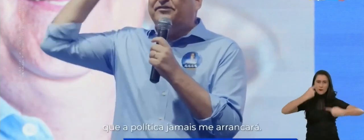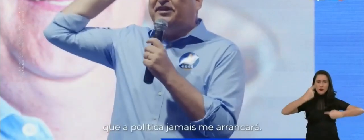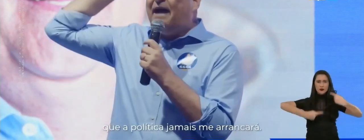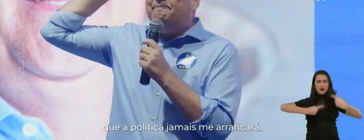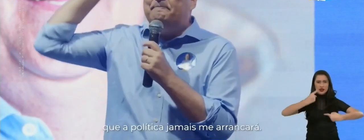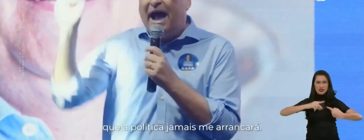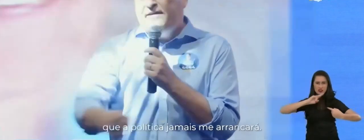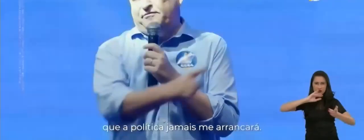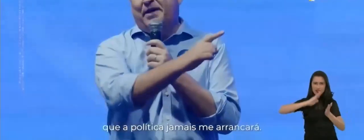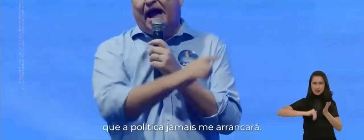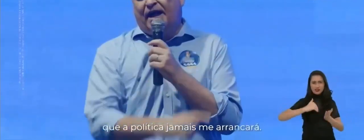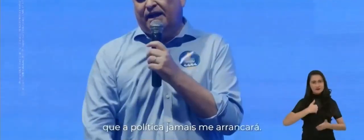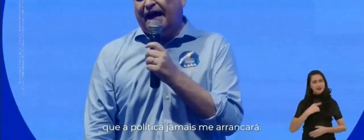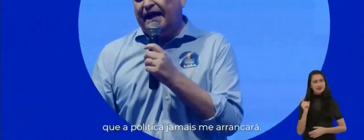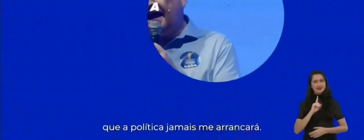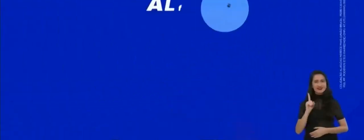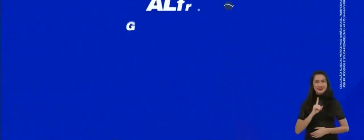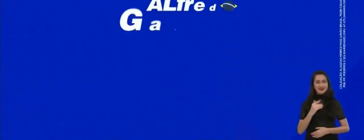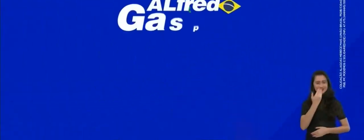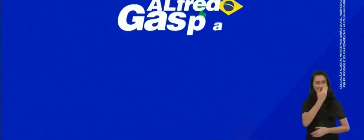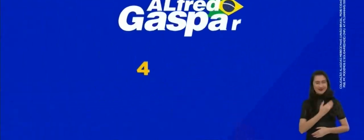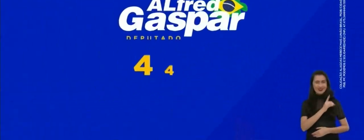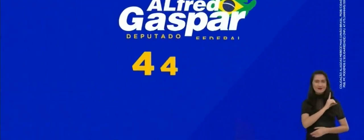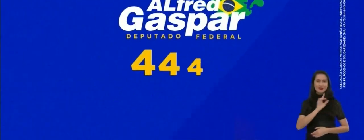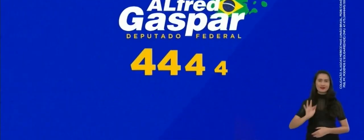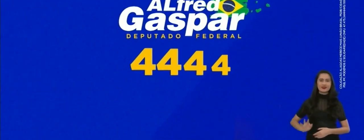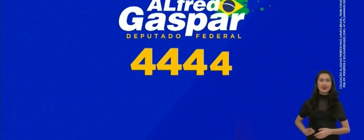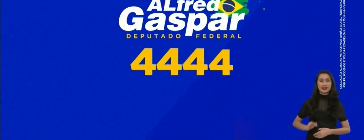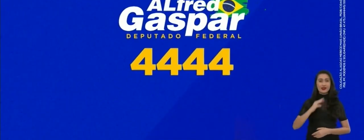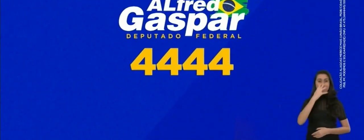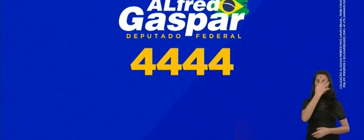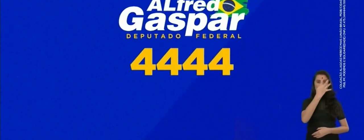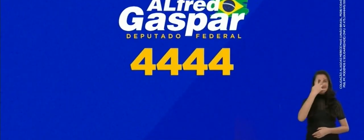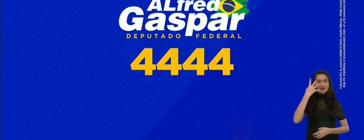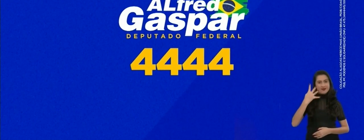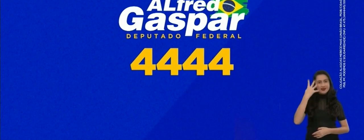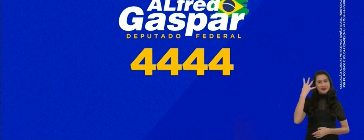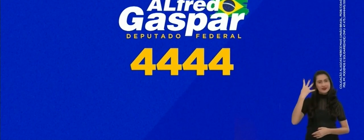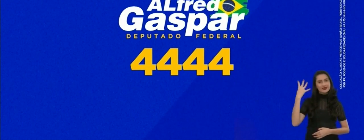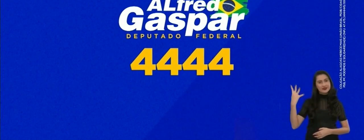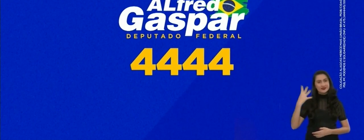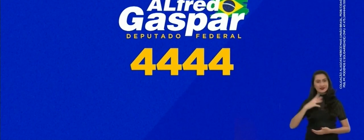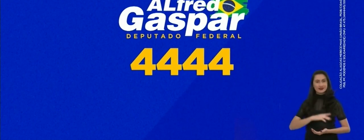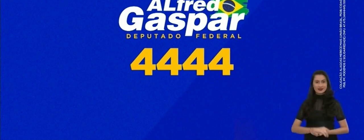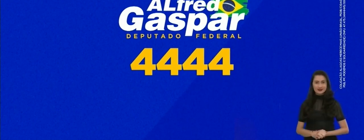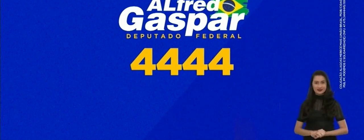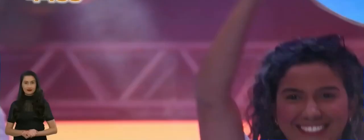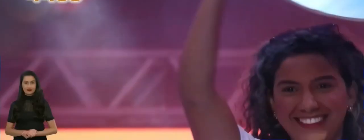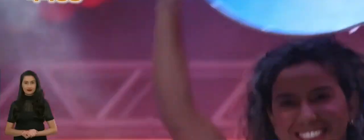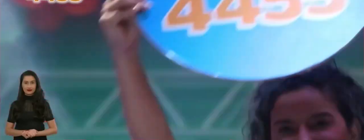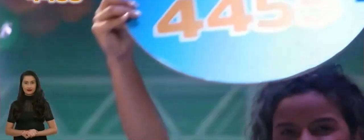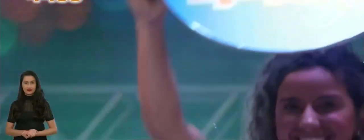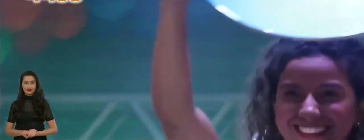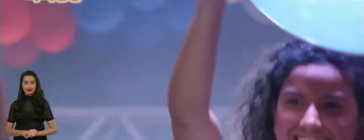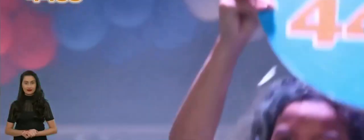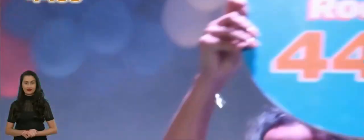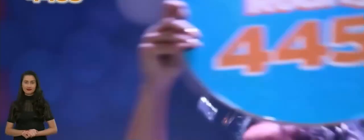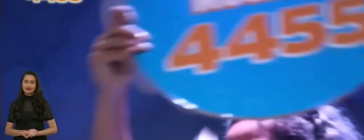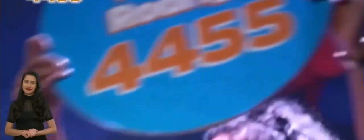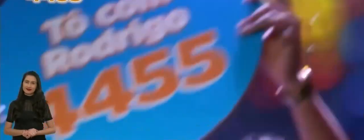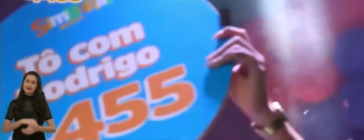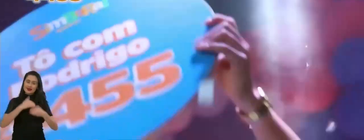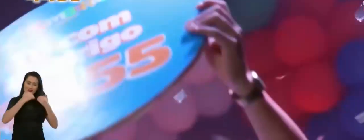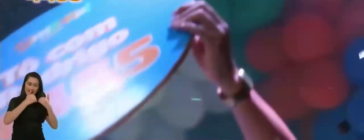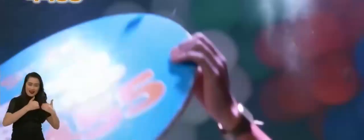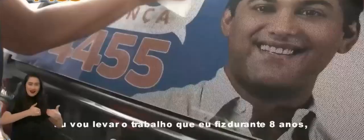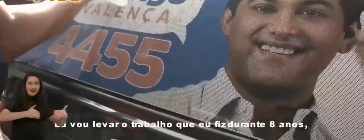política jamais me arrancará. Alfredo Gaspar, deputado federal. 44-44. Abre a